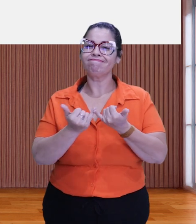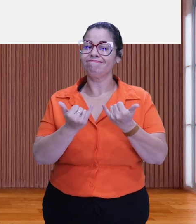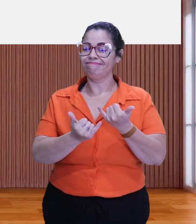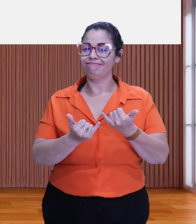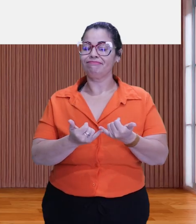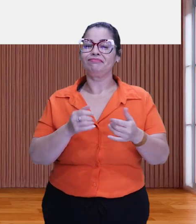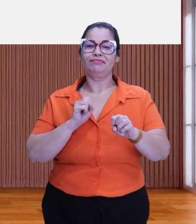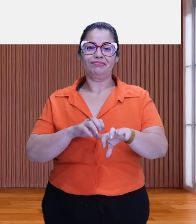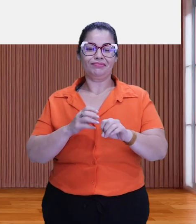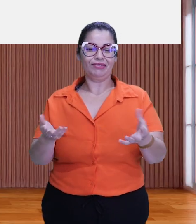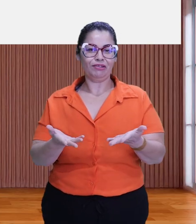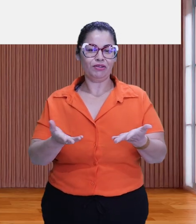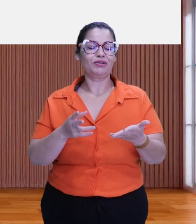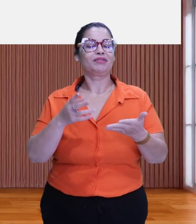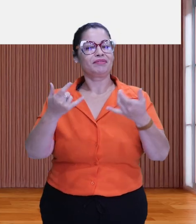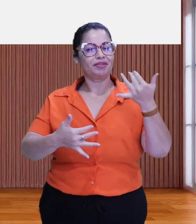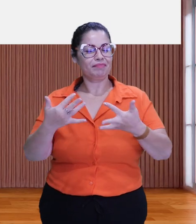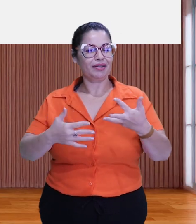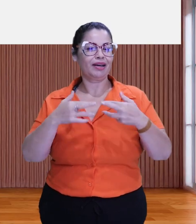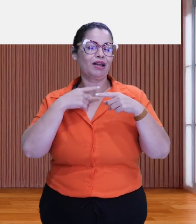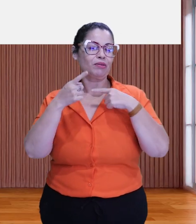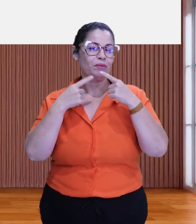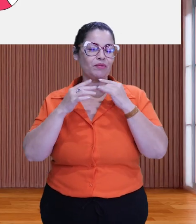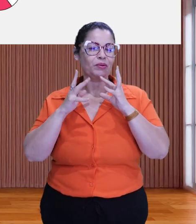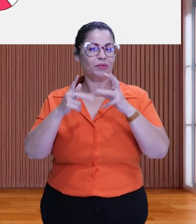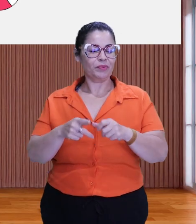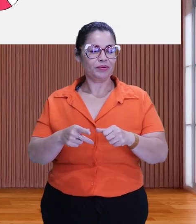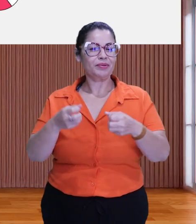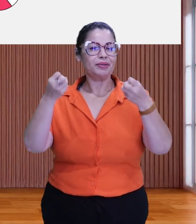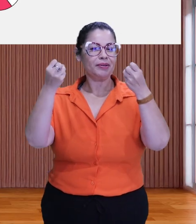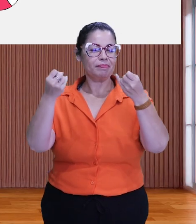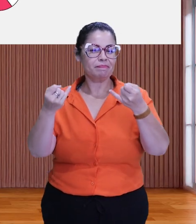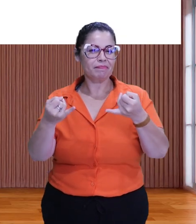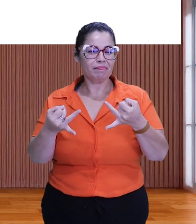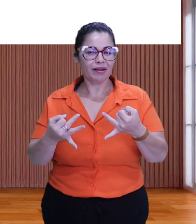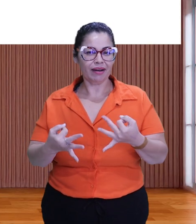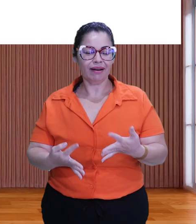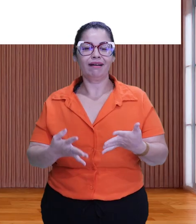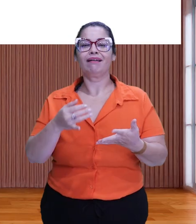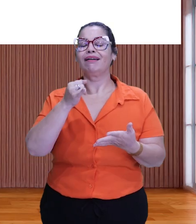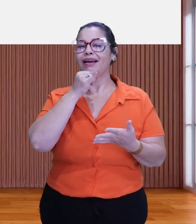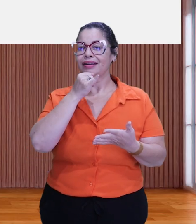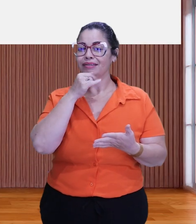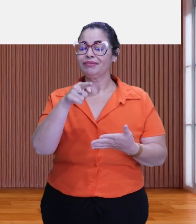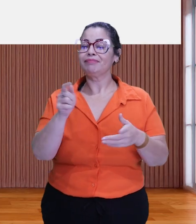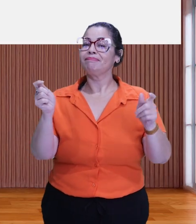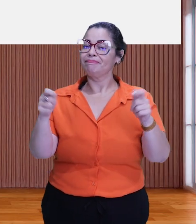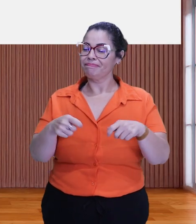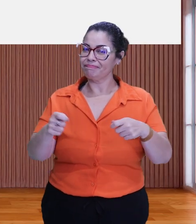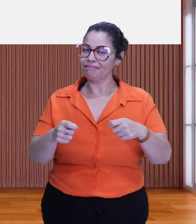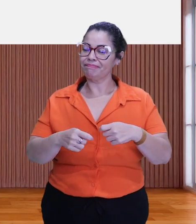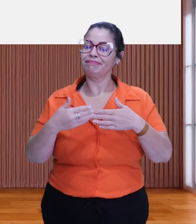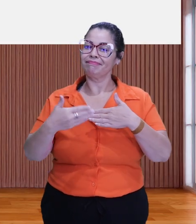aparentes? A aula de hoje vai tirar todas essas dúvidas com explicações e exemplos que você